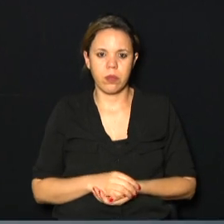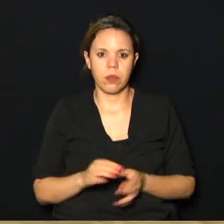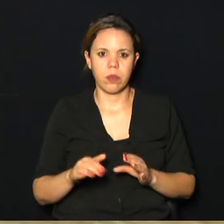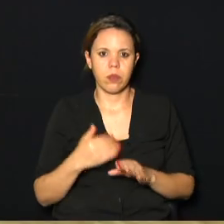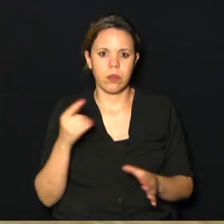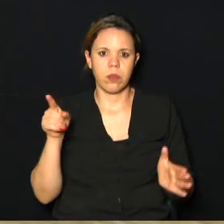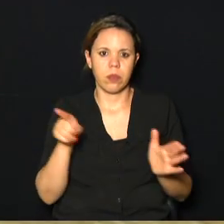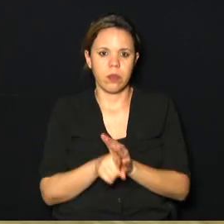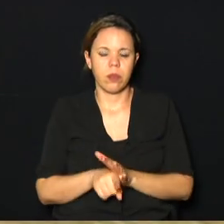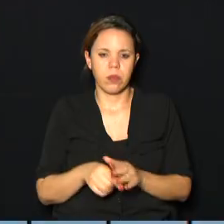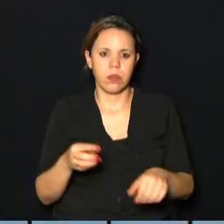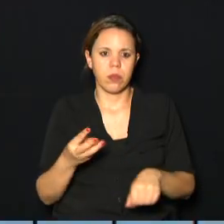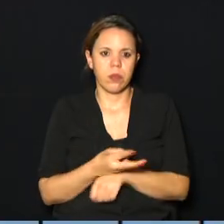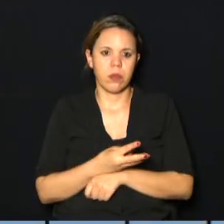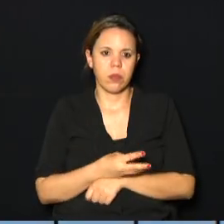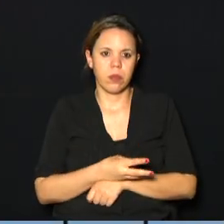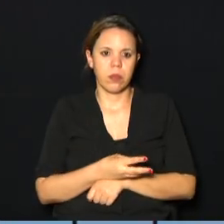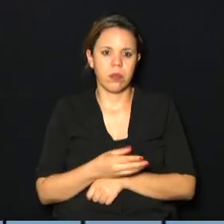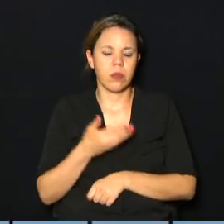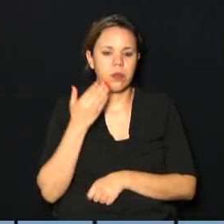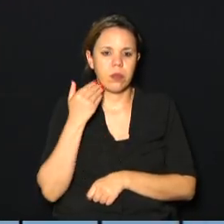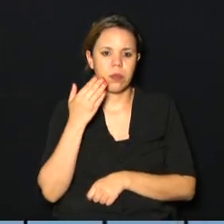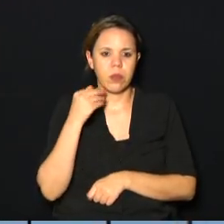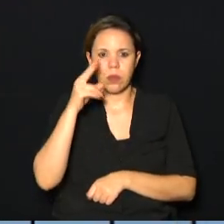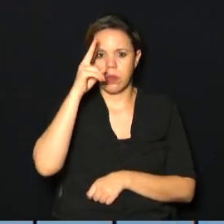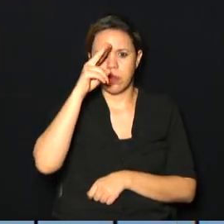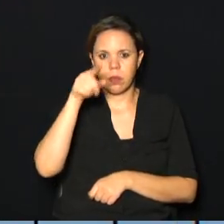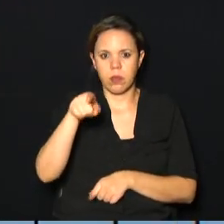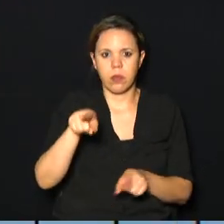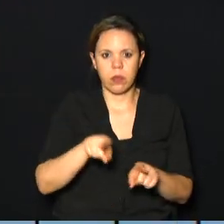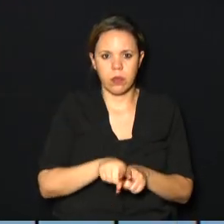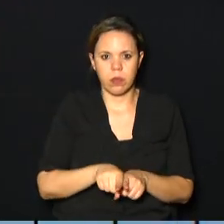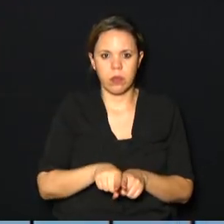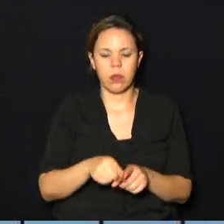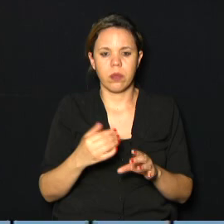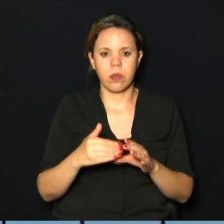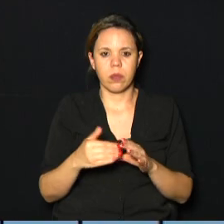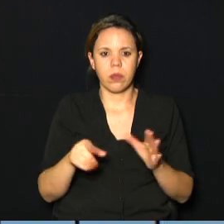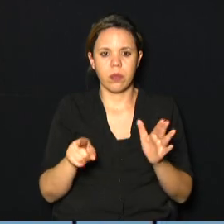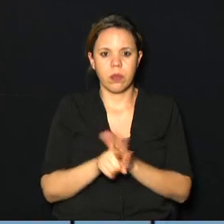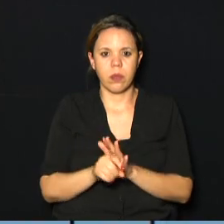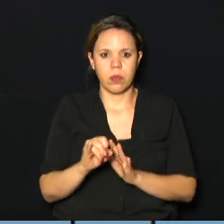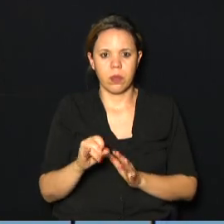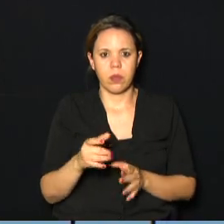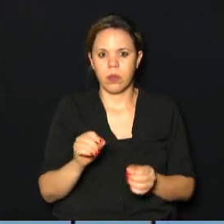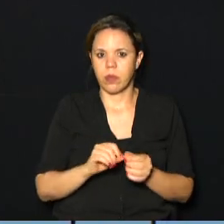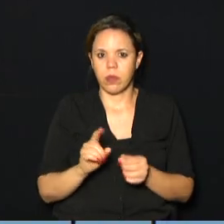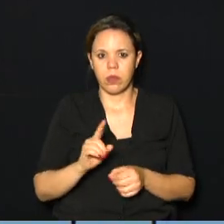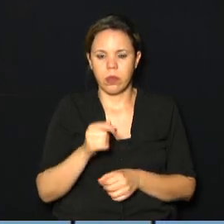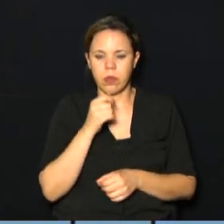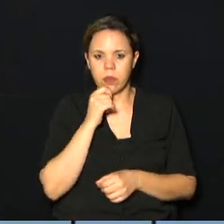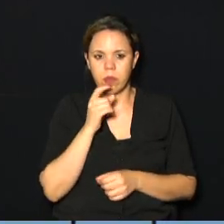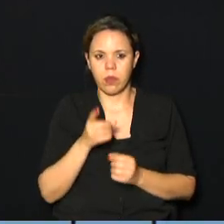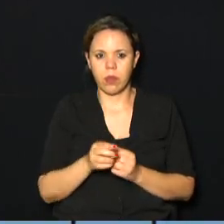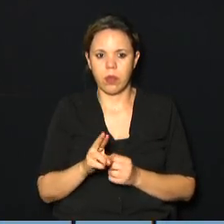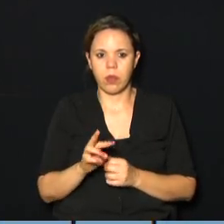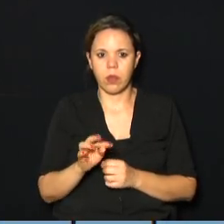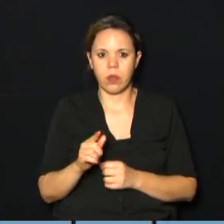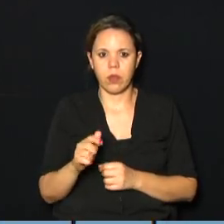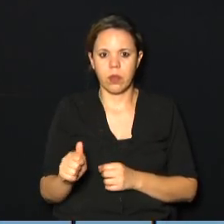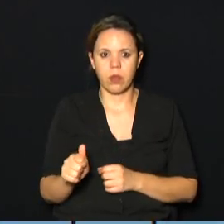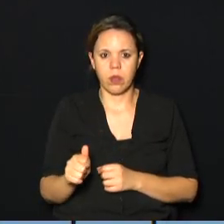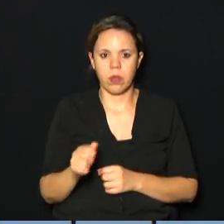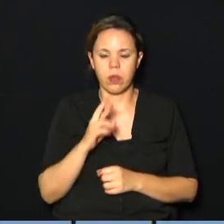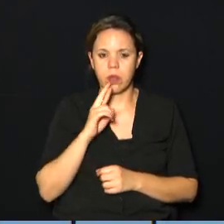uma pergunta aqui pelo WhatsApp, aproveitando para lembrar que você também pode mandar sua pergunta, se você não fez ainda. A doutora Tiara está aqui